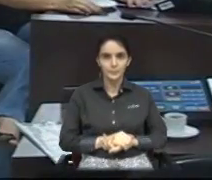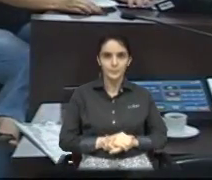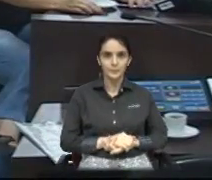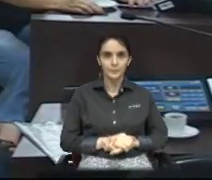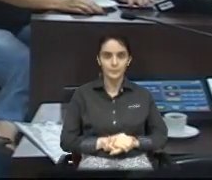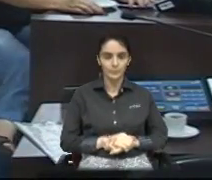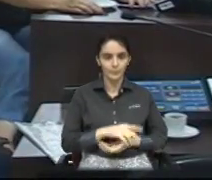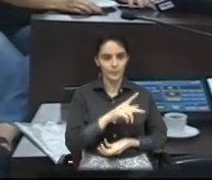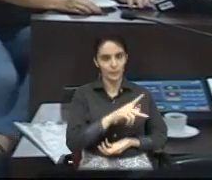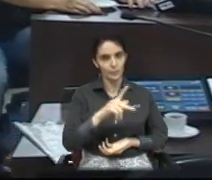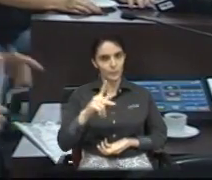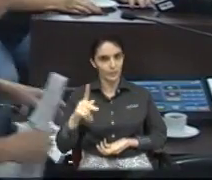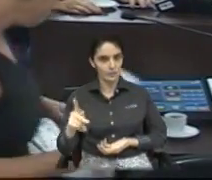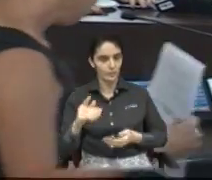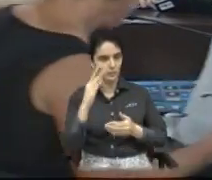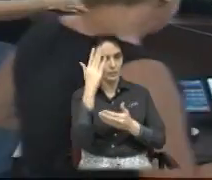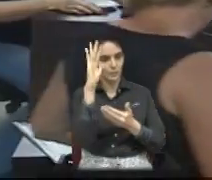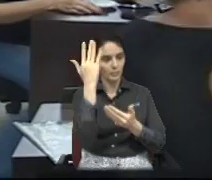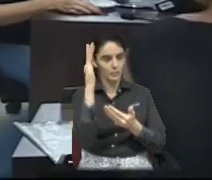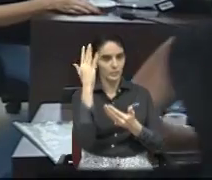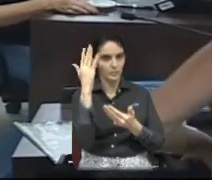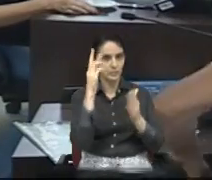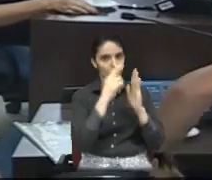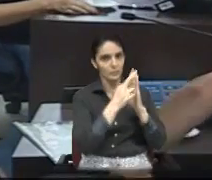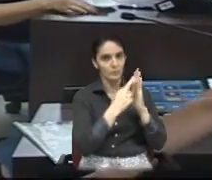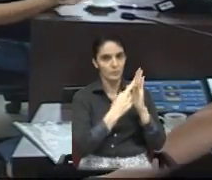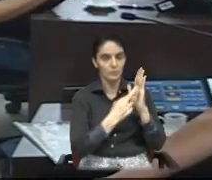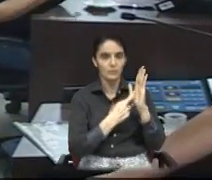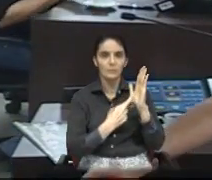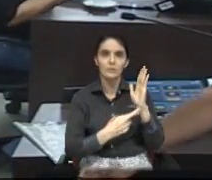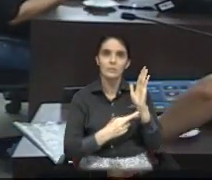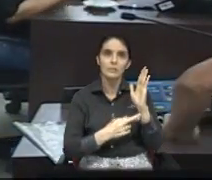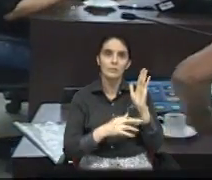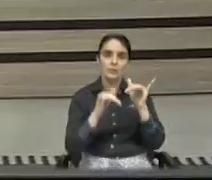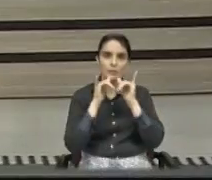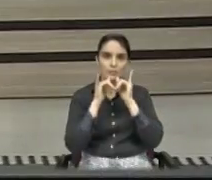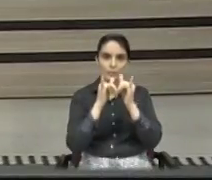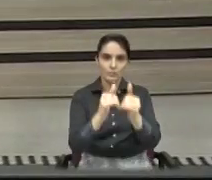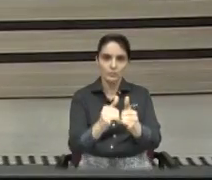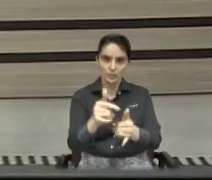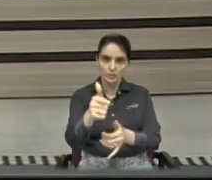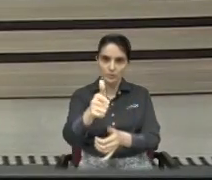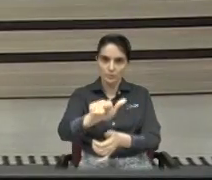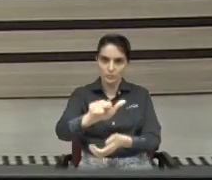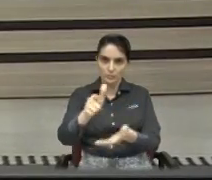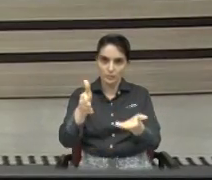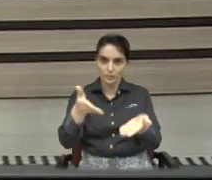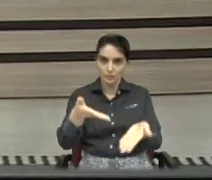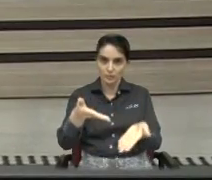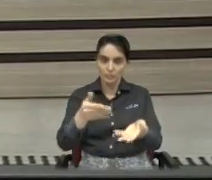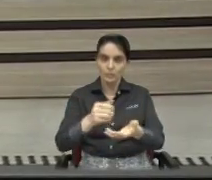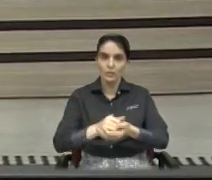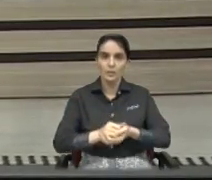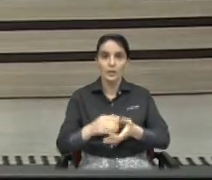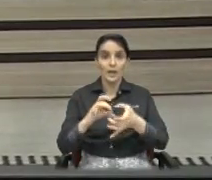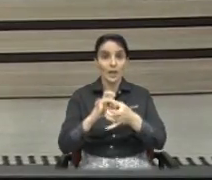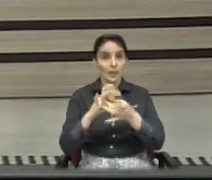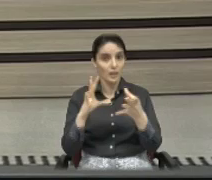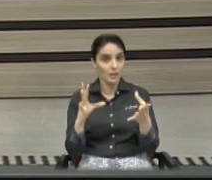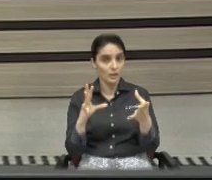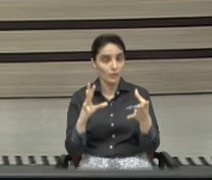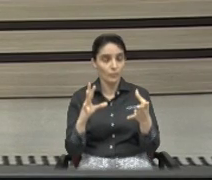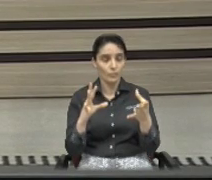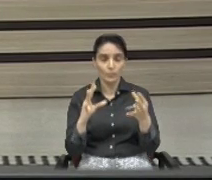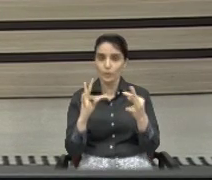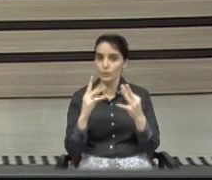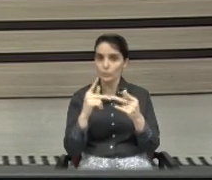A presidência parabeniza pelo relatório e comunica mais uma vez que, a partir de agora, estará à disposição de